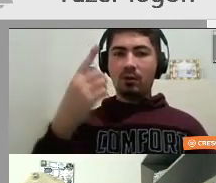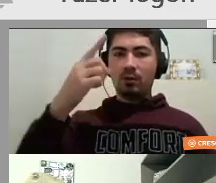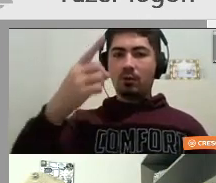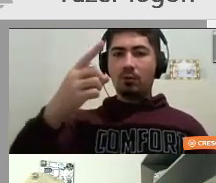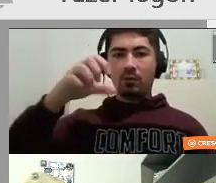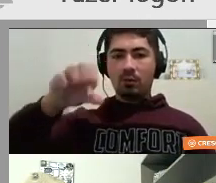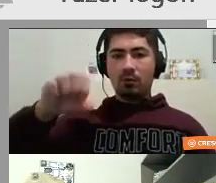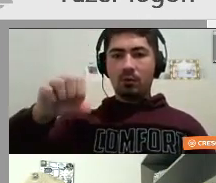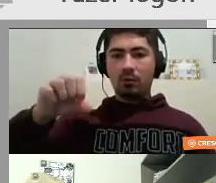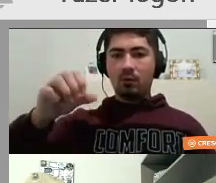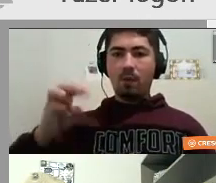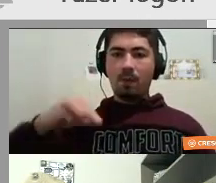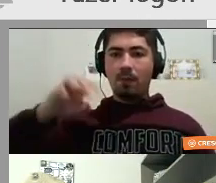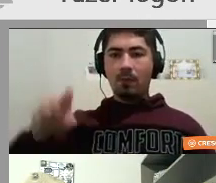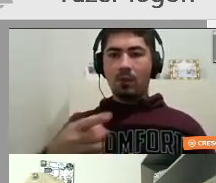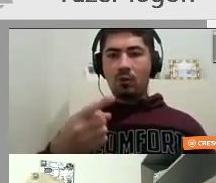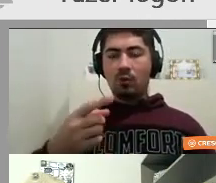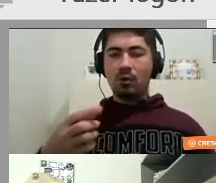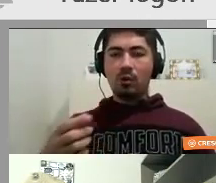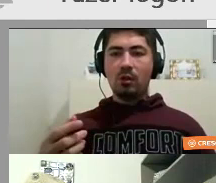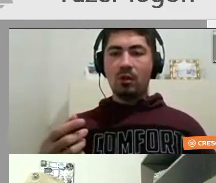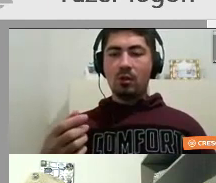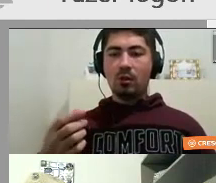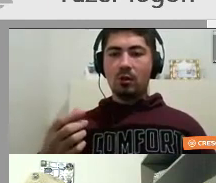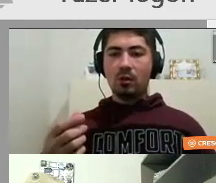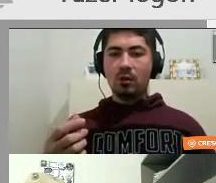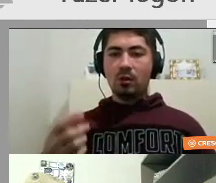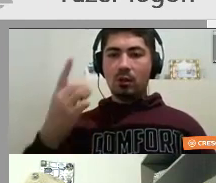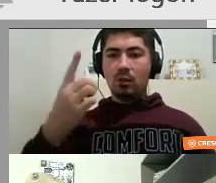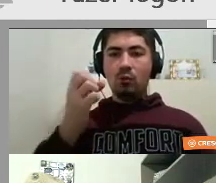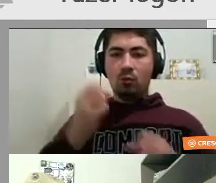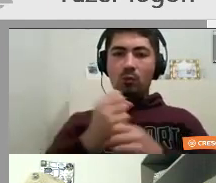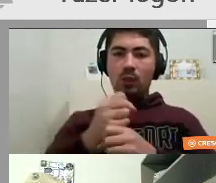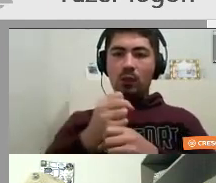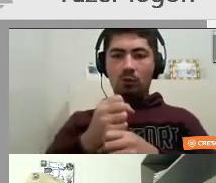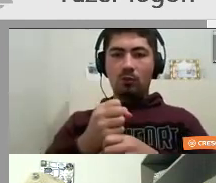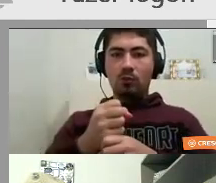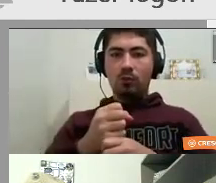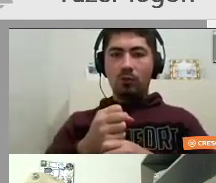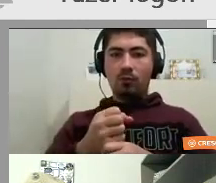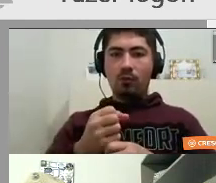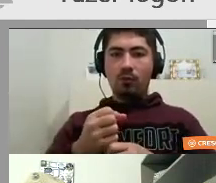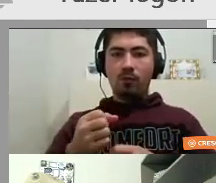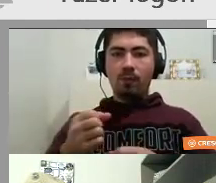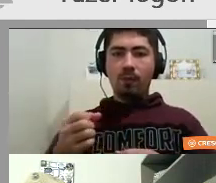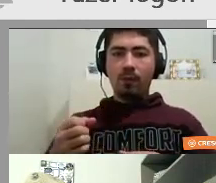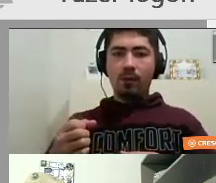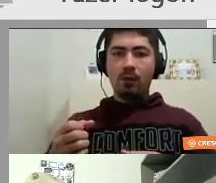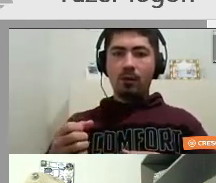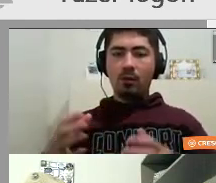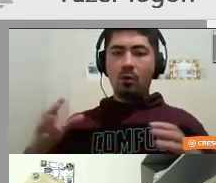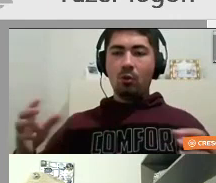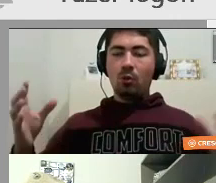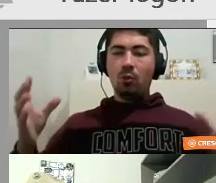em um ano. Então, desde 1985 até 2003, o